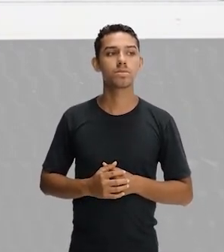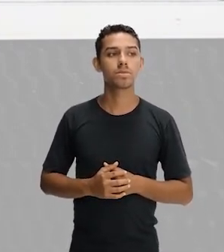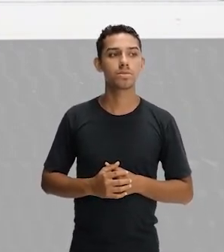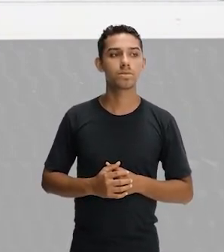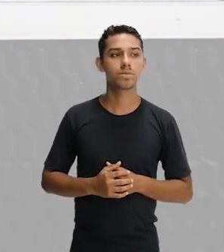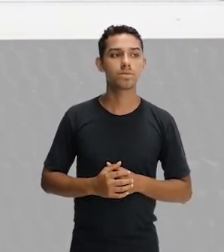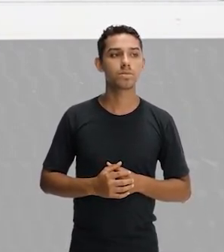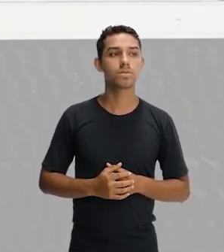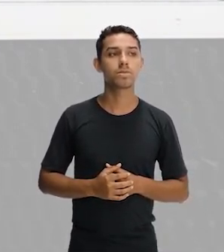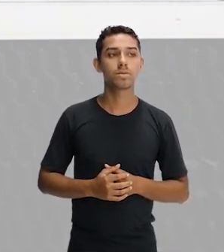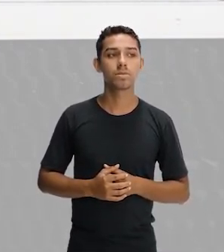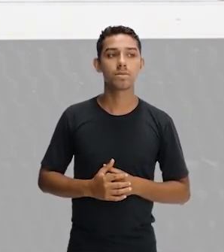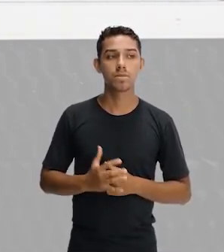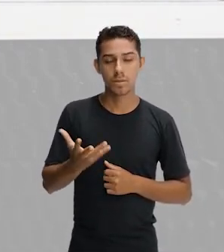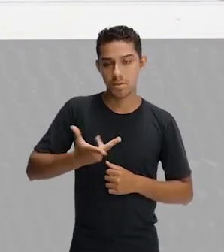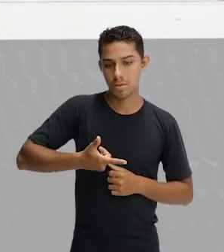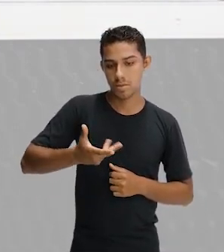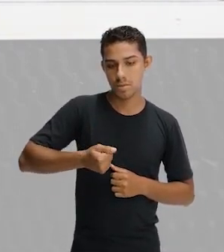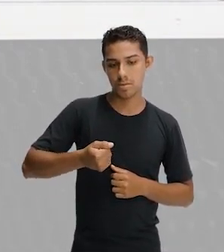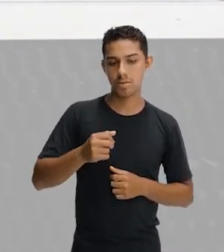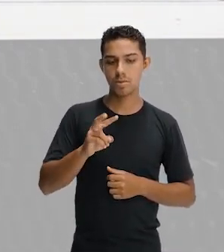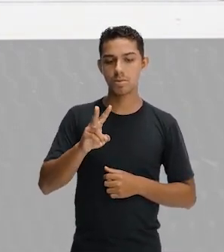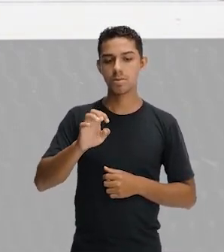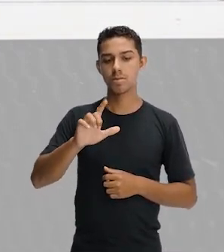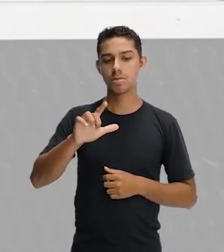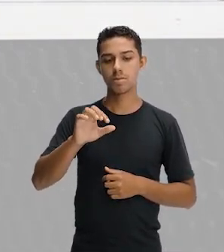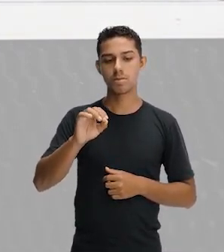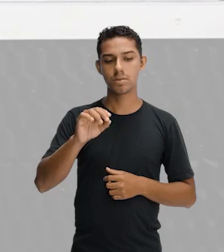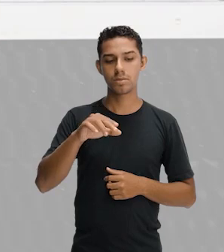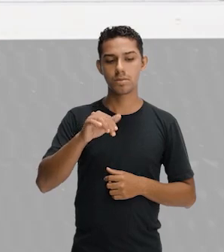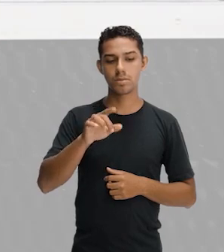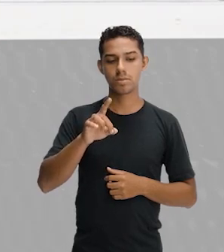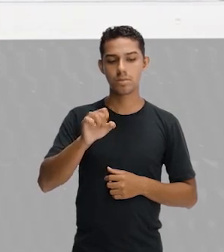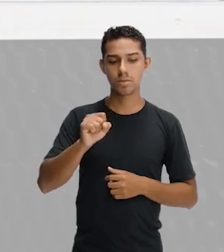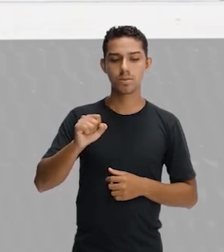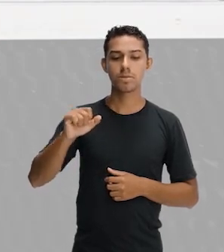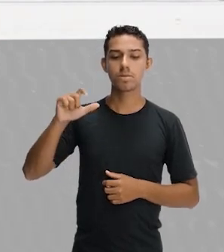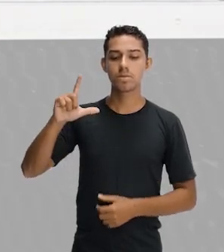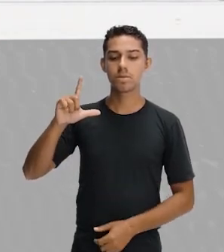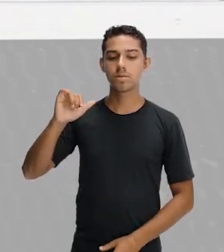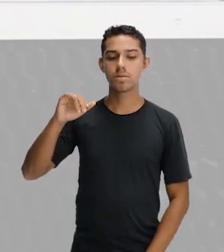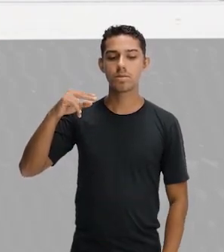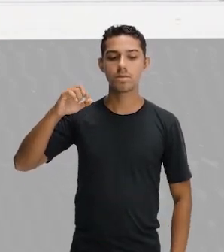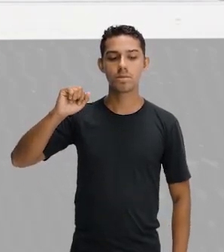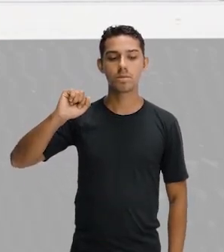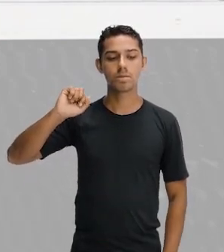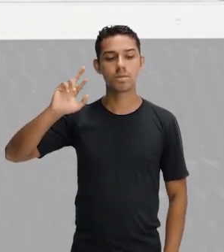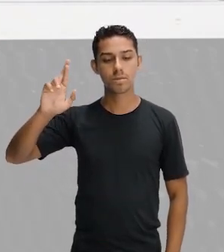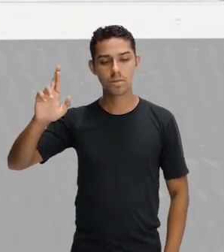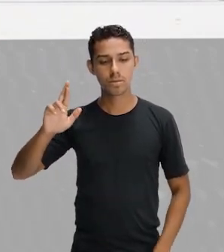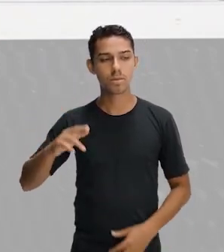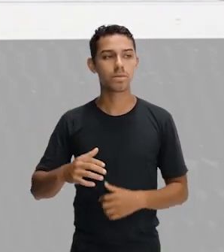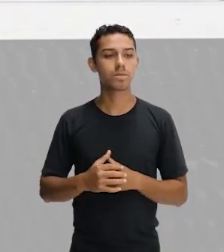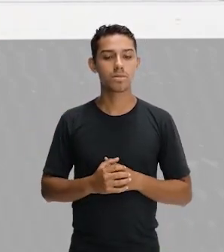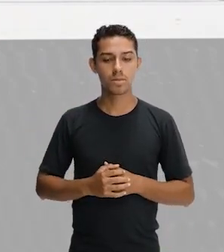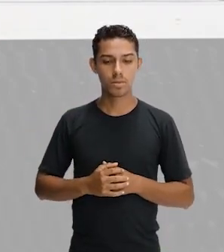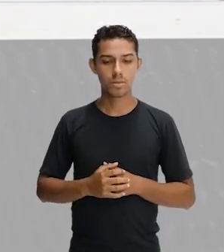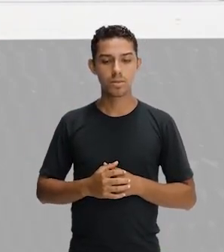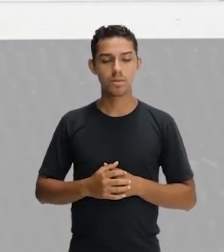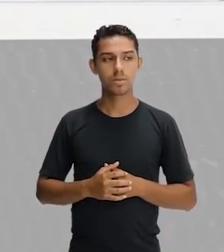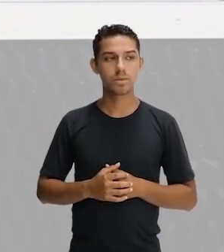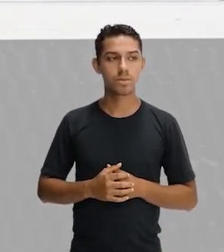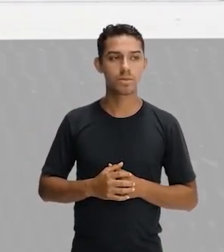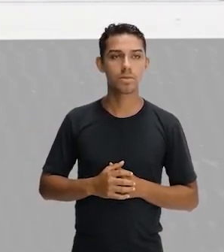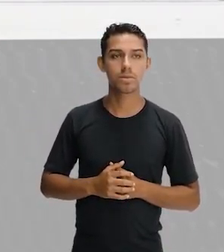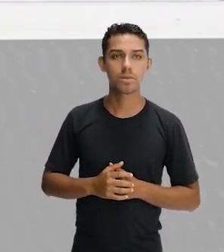Velocidade que foi dado na questão é velocidade linear, tem que ter cuidado. A velocidade aqui é linear.